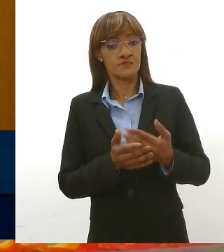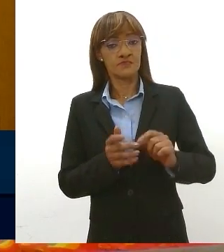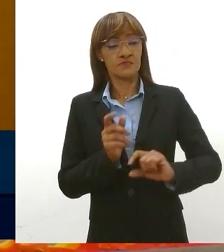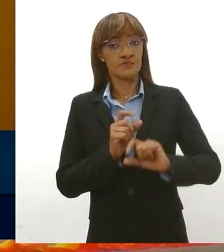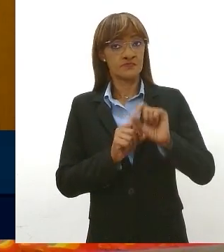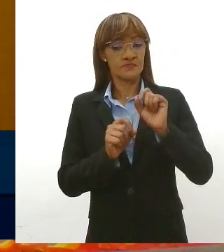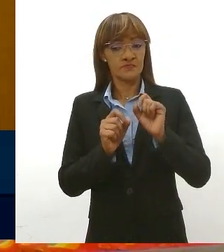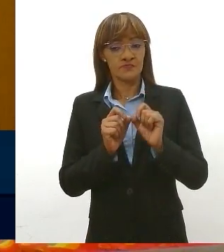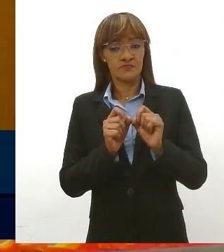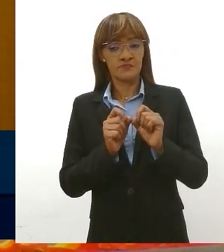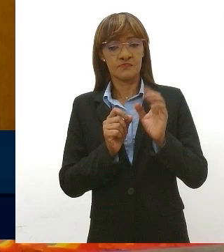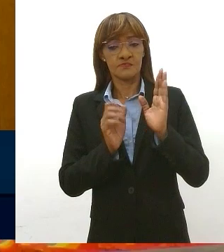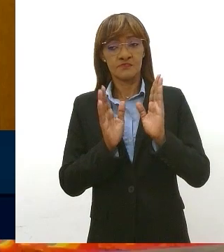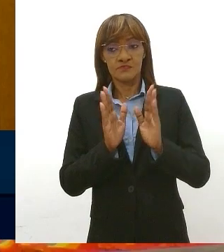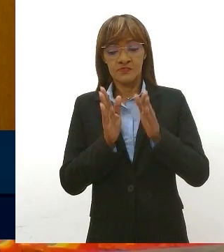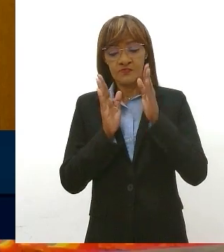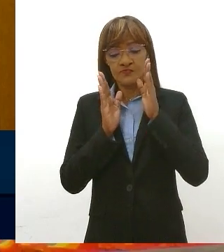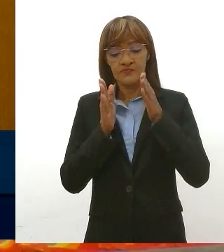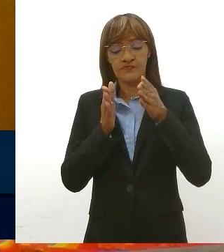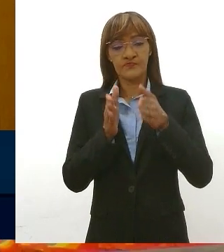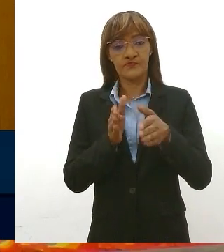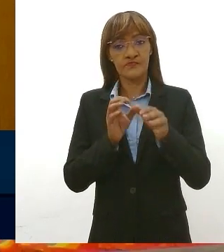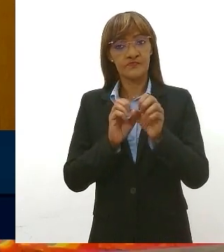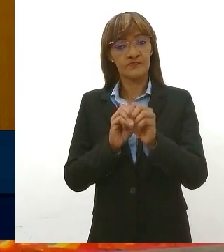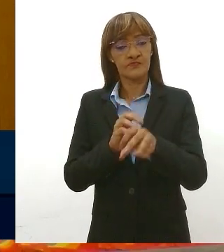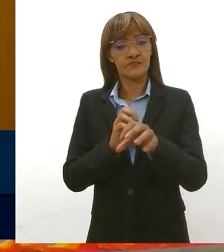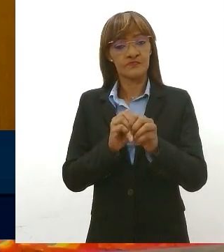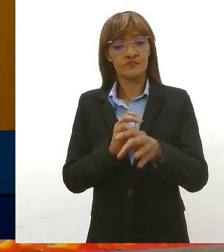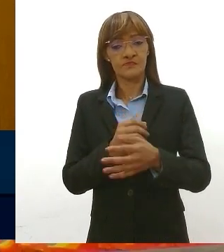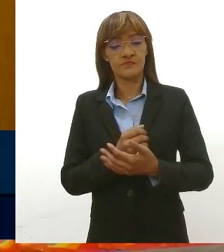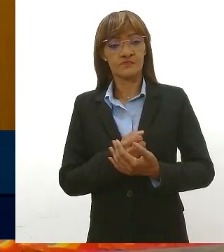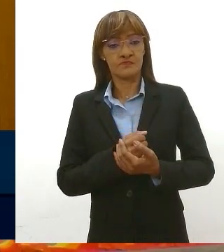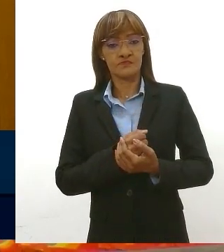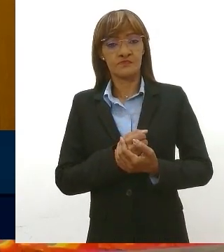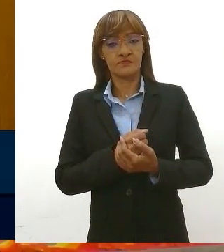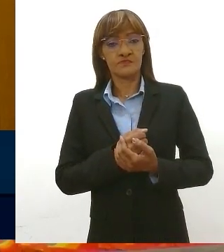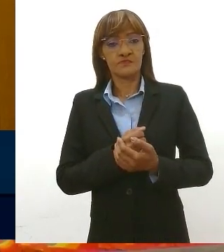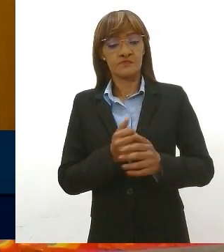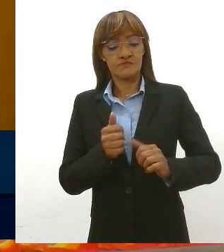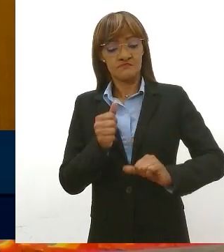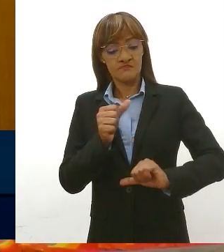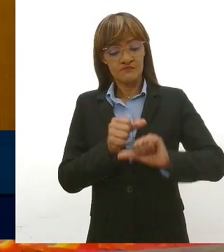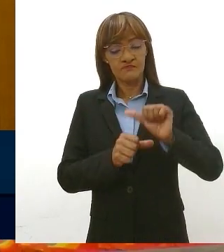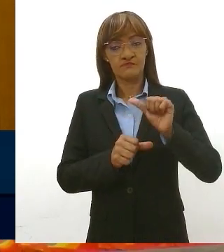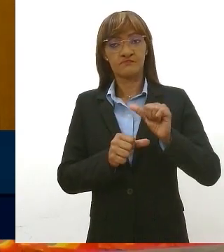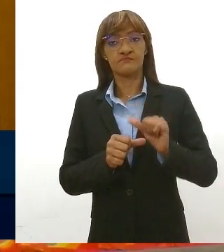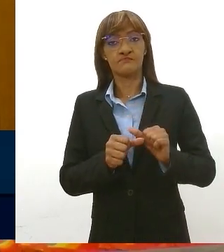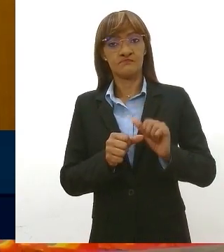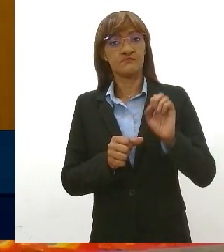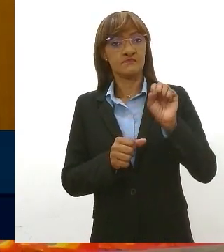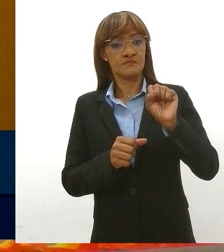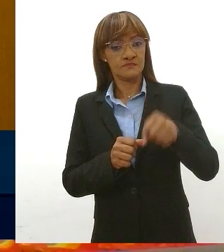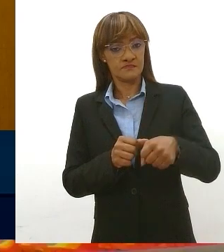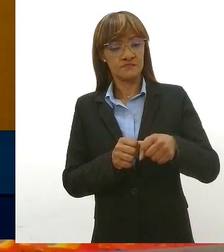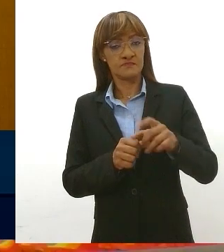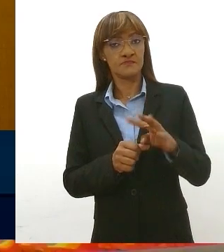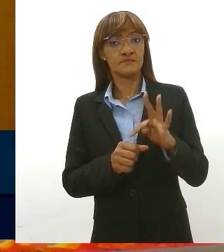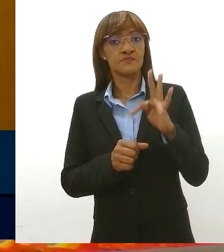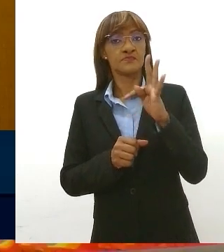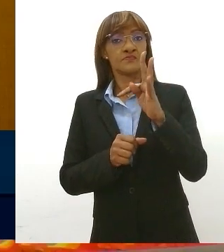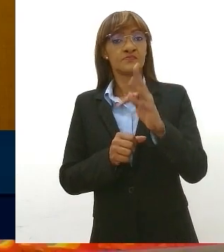são ferramentas de transformação social. Queremos somar